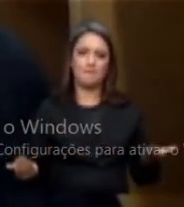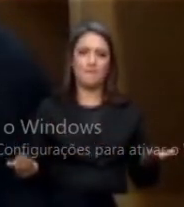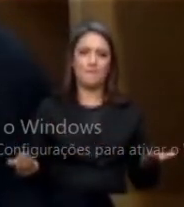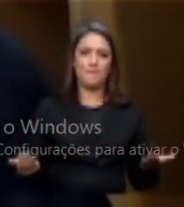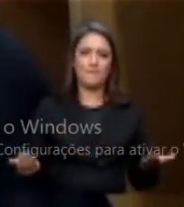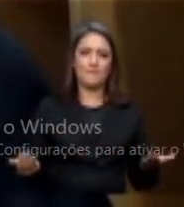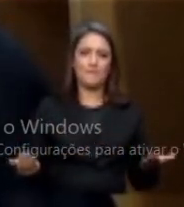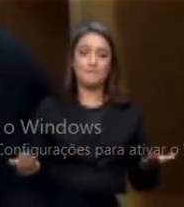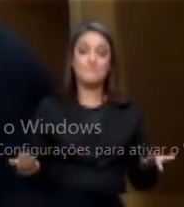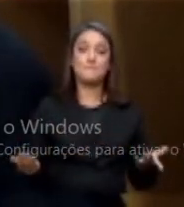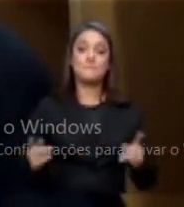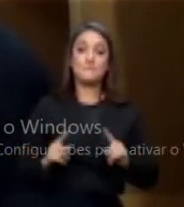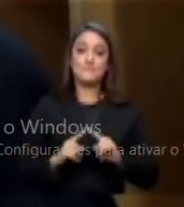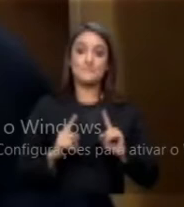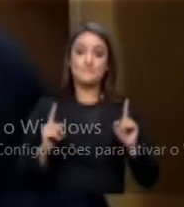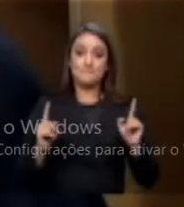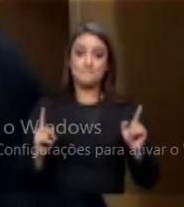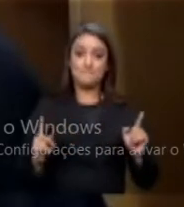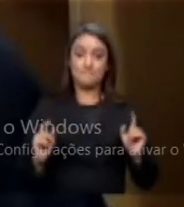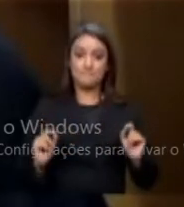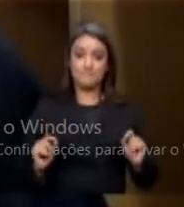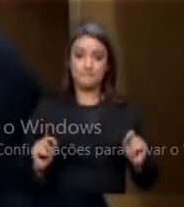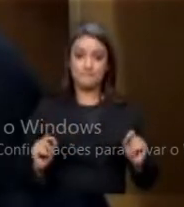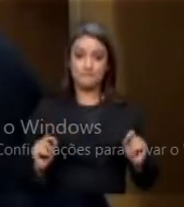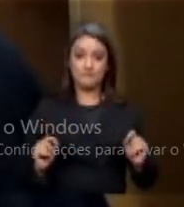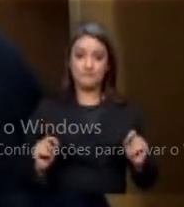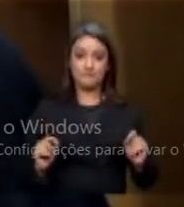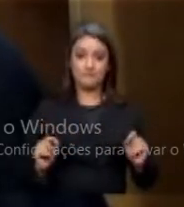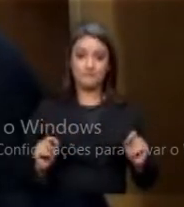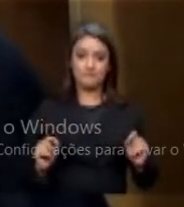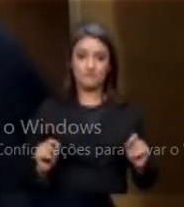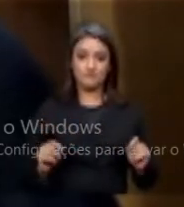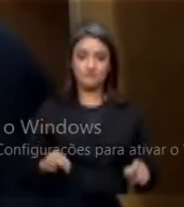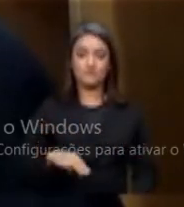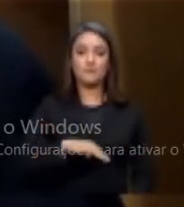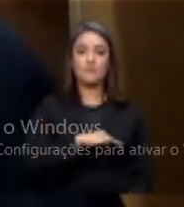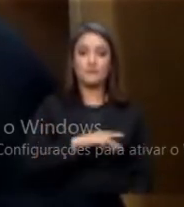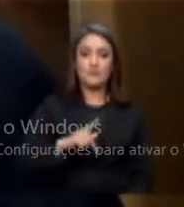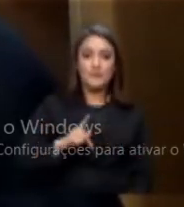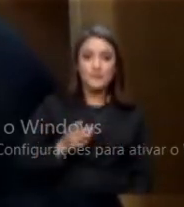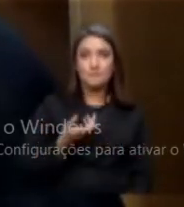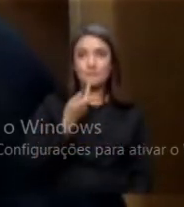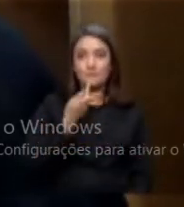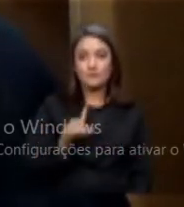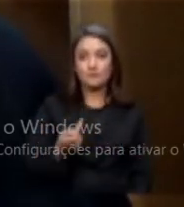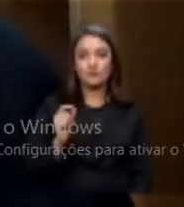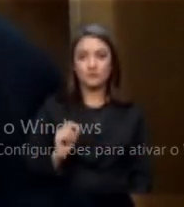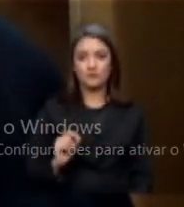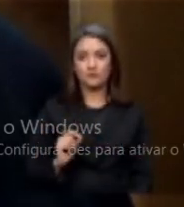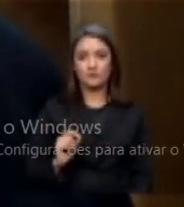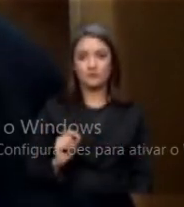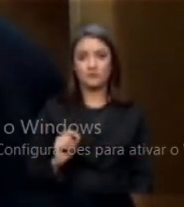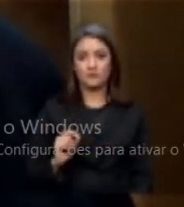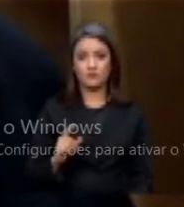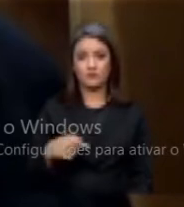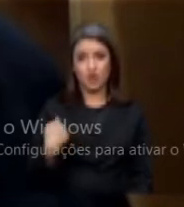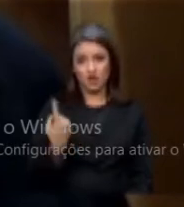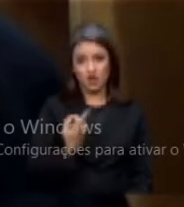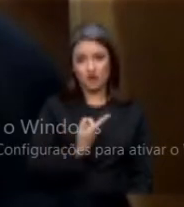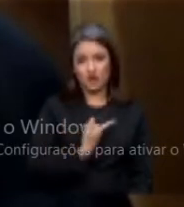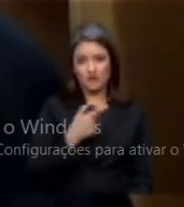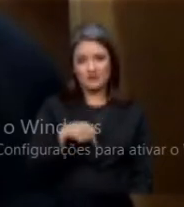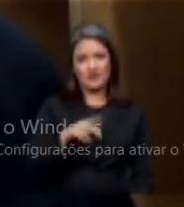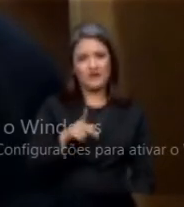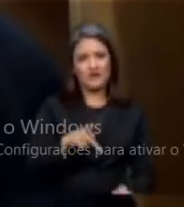é isto. Mais ainda, gostaria o Ministério Público de destacar Estamos aqui, na